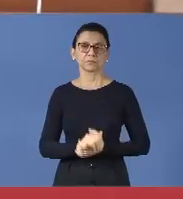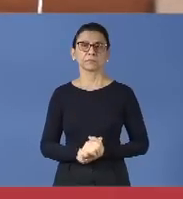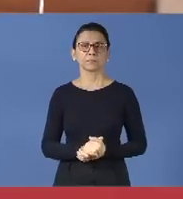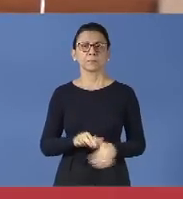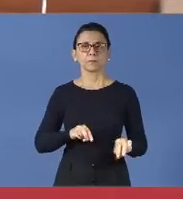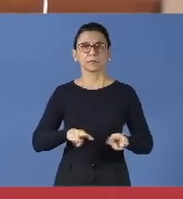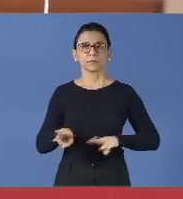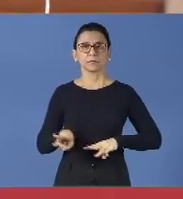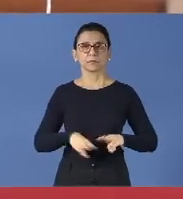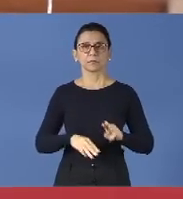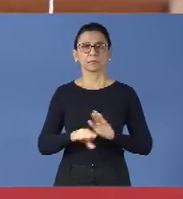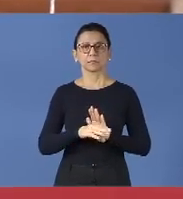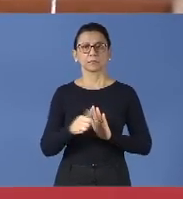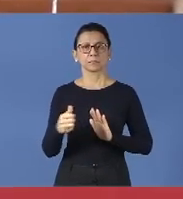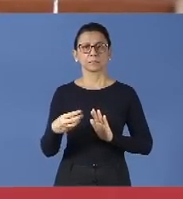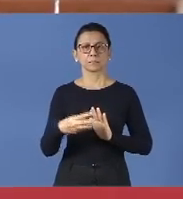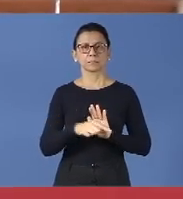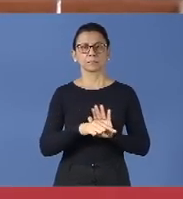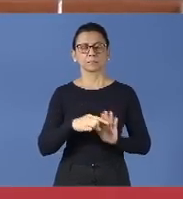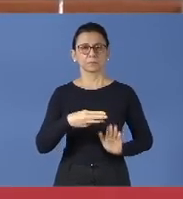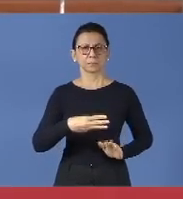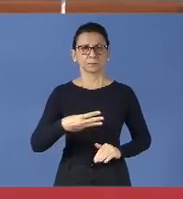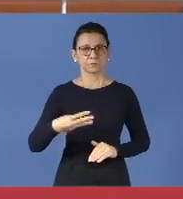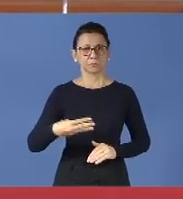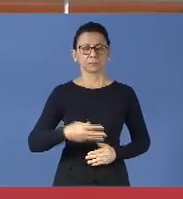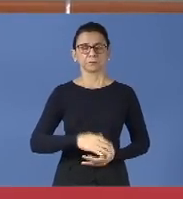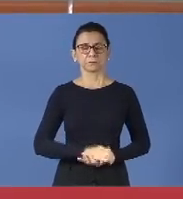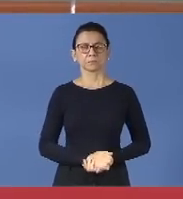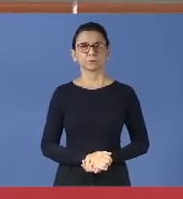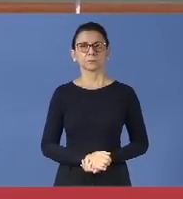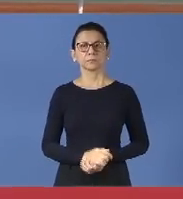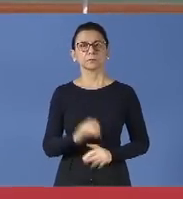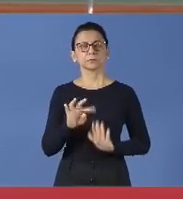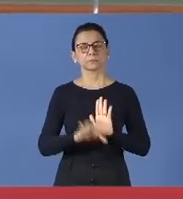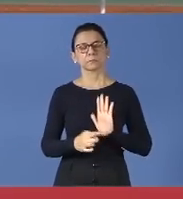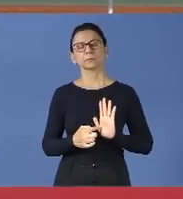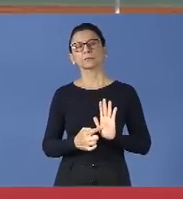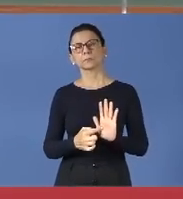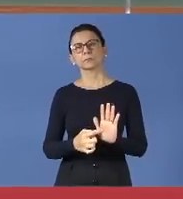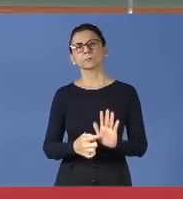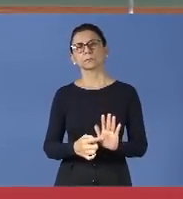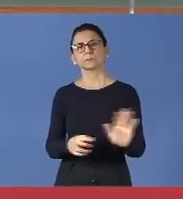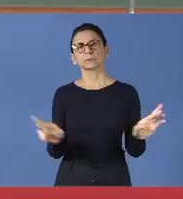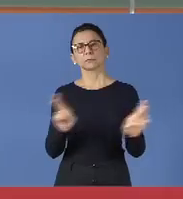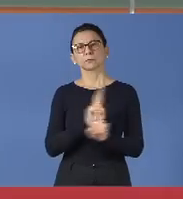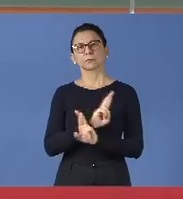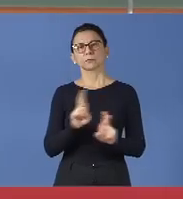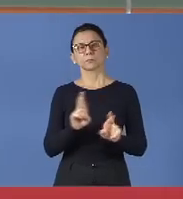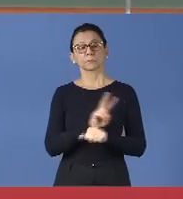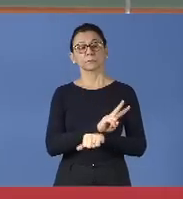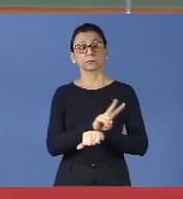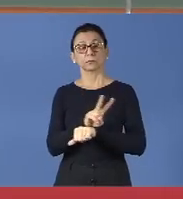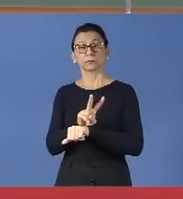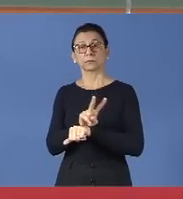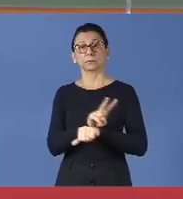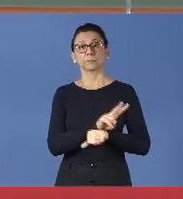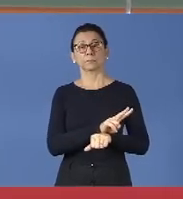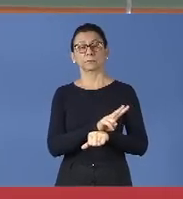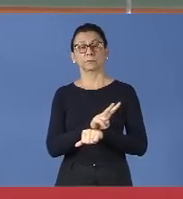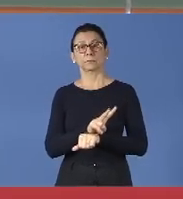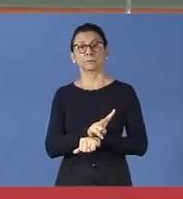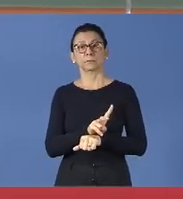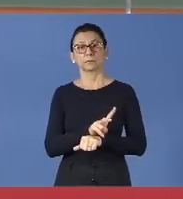Marcos capítulo 13, versículo 33, e este texto está relacionado à vigilância. Então, quem